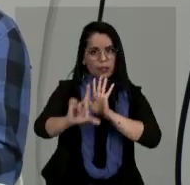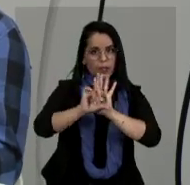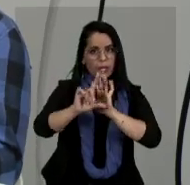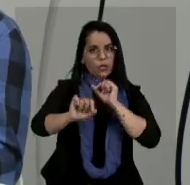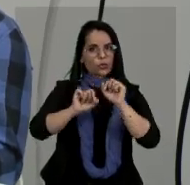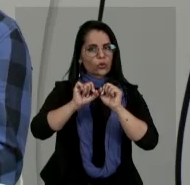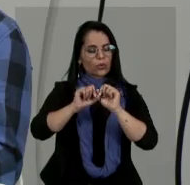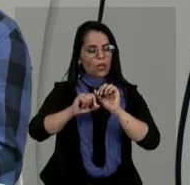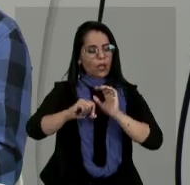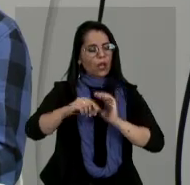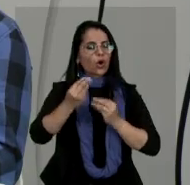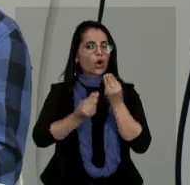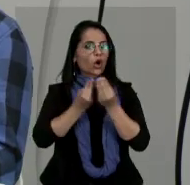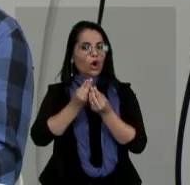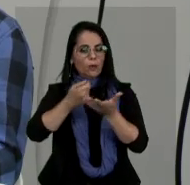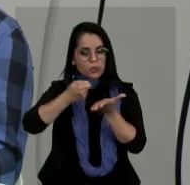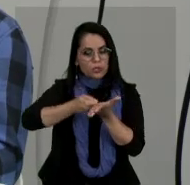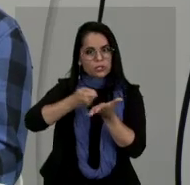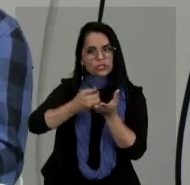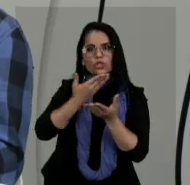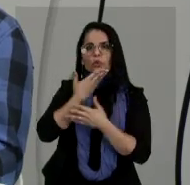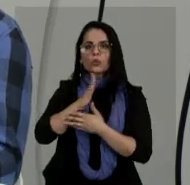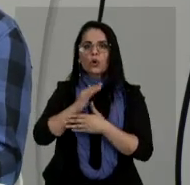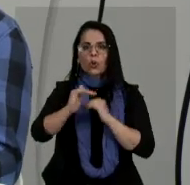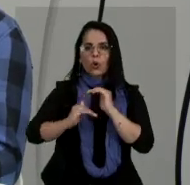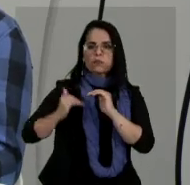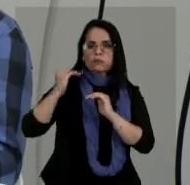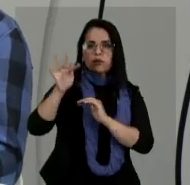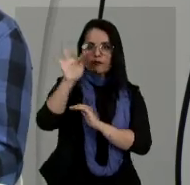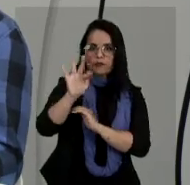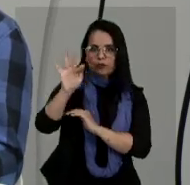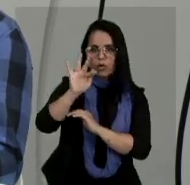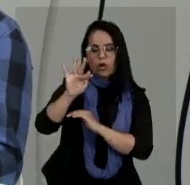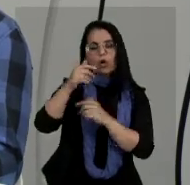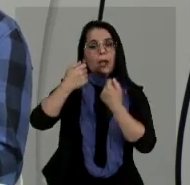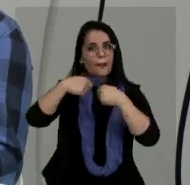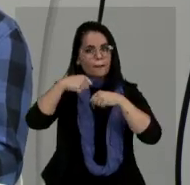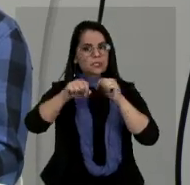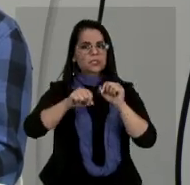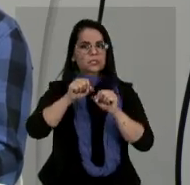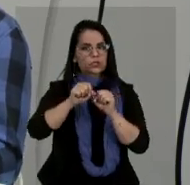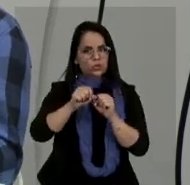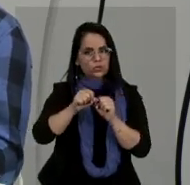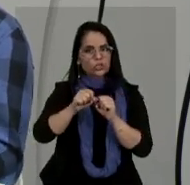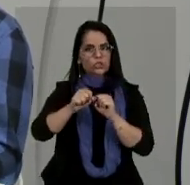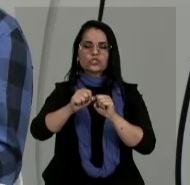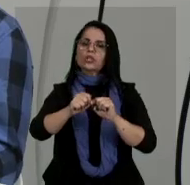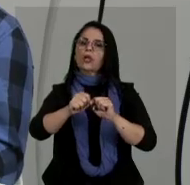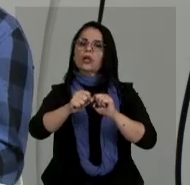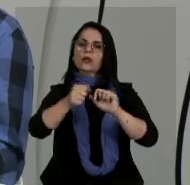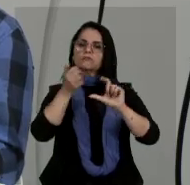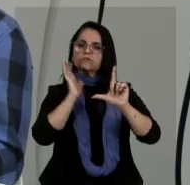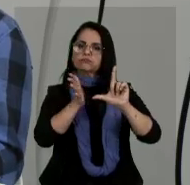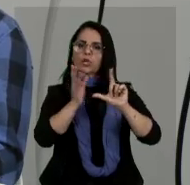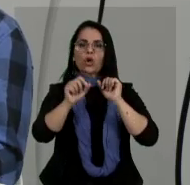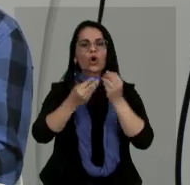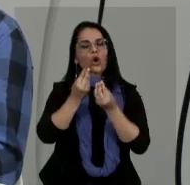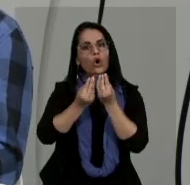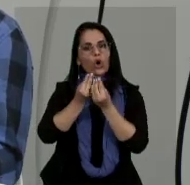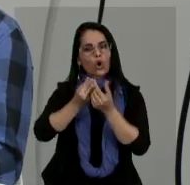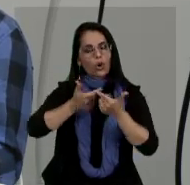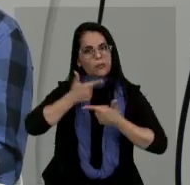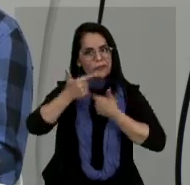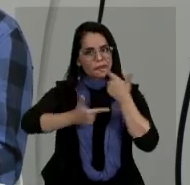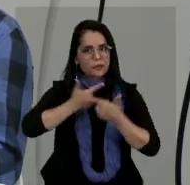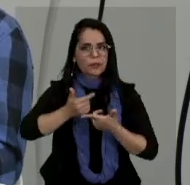vem estabelecer os critérios exigindo o nível superior, o curso de Letras Libras, para atuar como tradutor